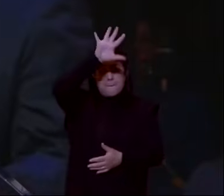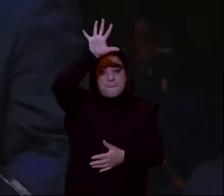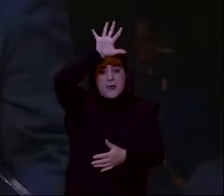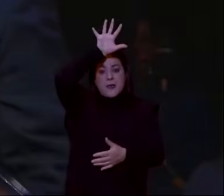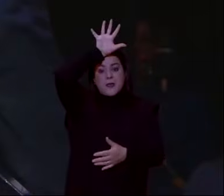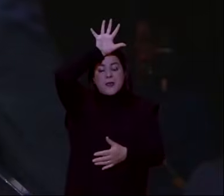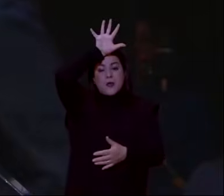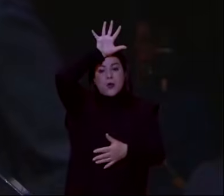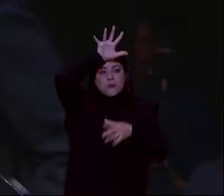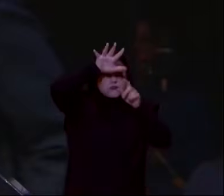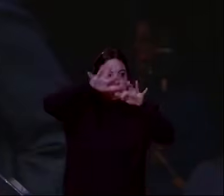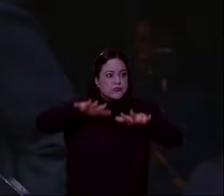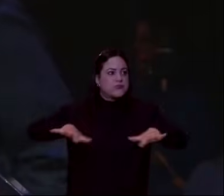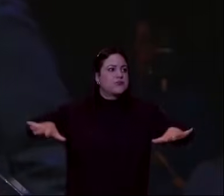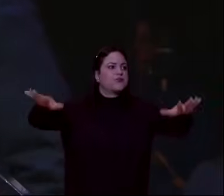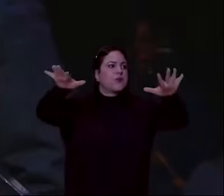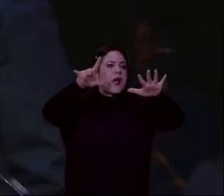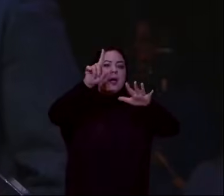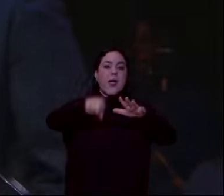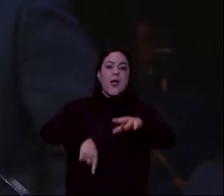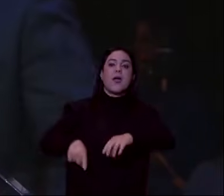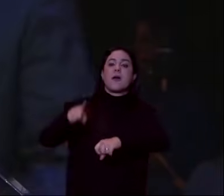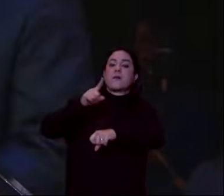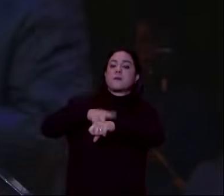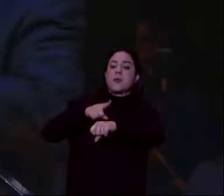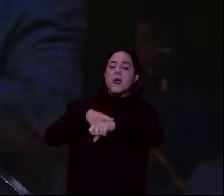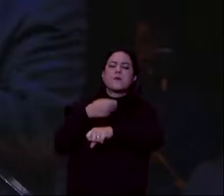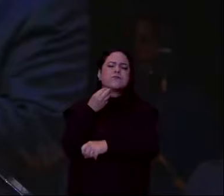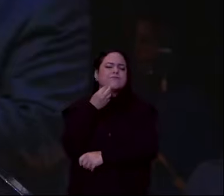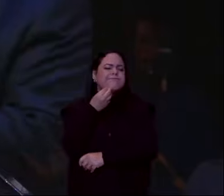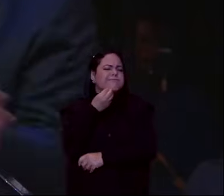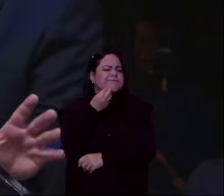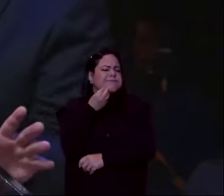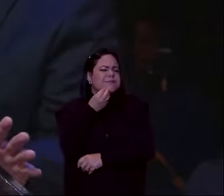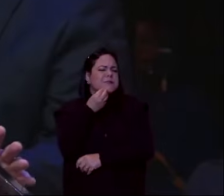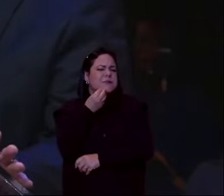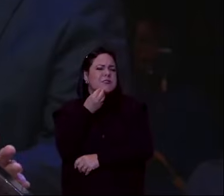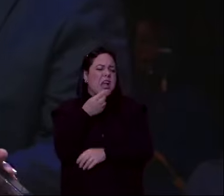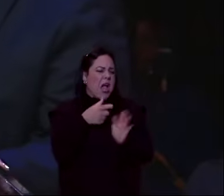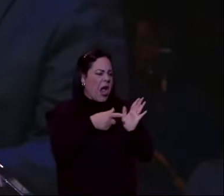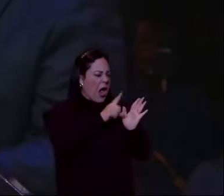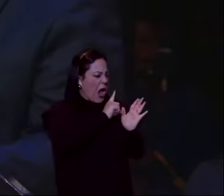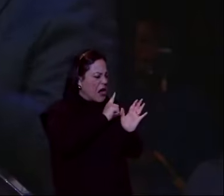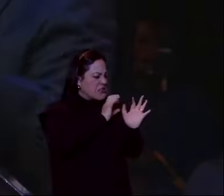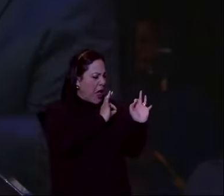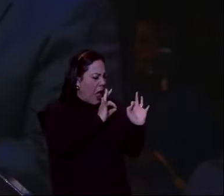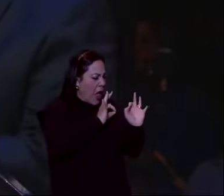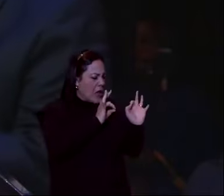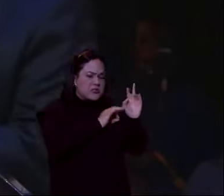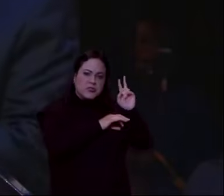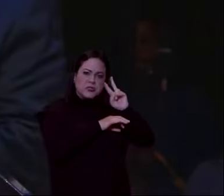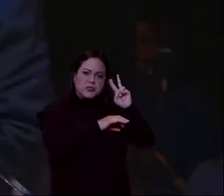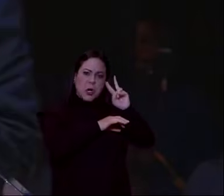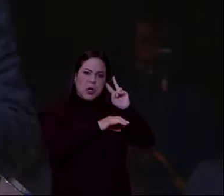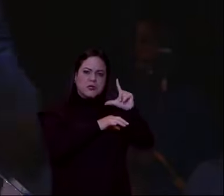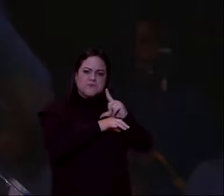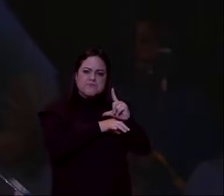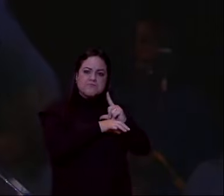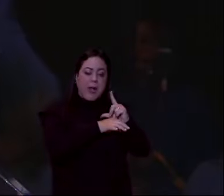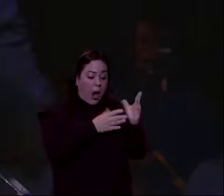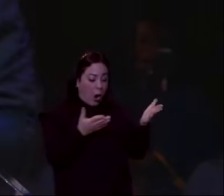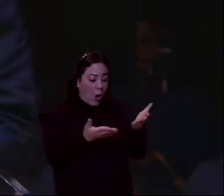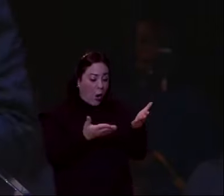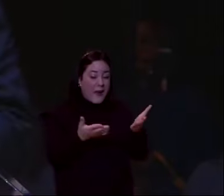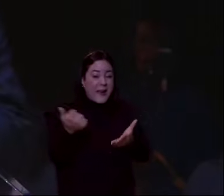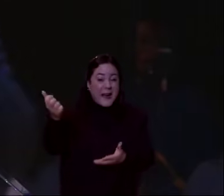grande oportunidade, é o tempo em que em nenhum outro tempo na história as portas estiveram